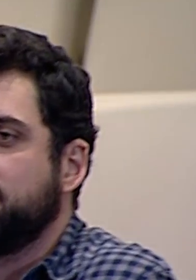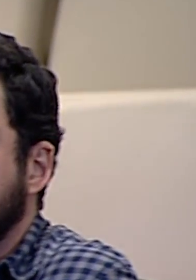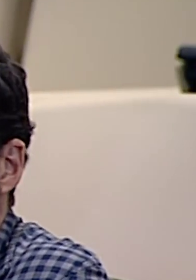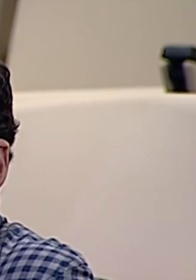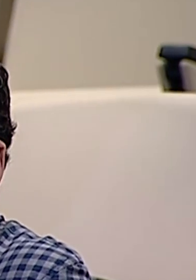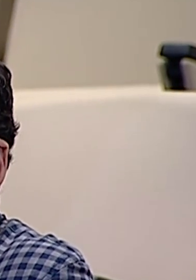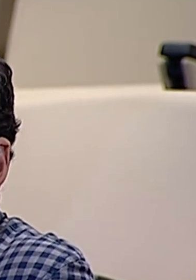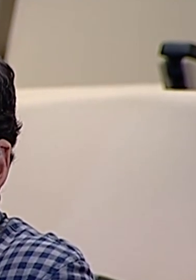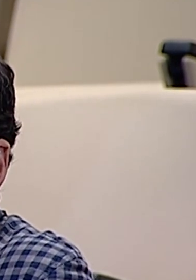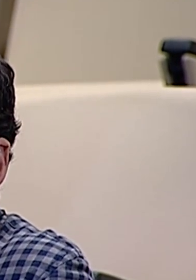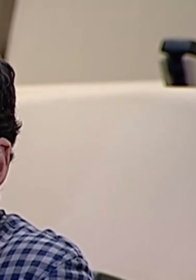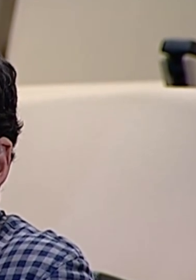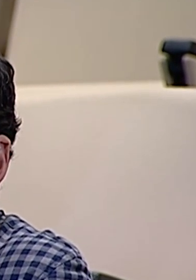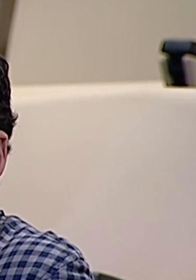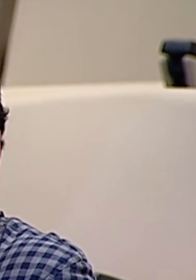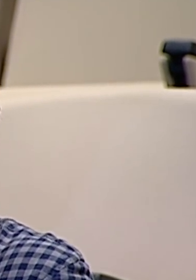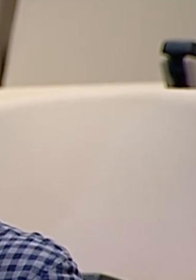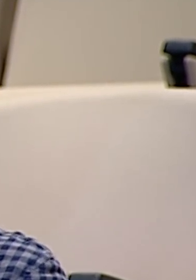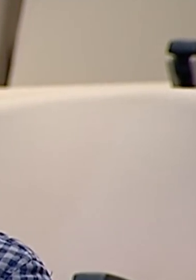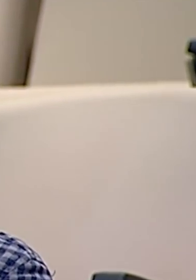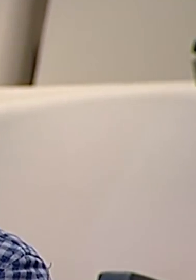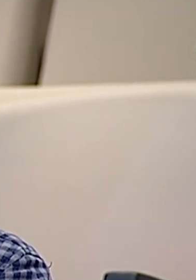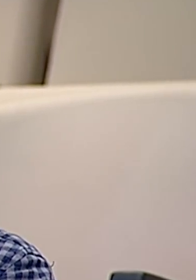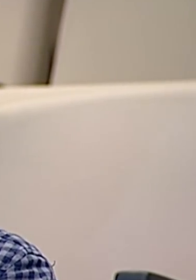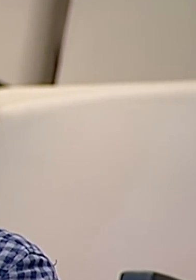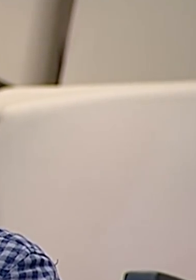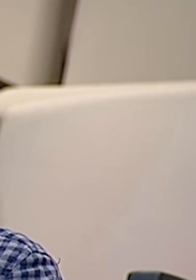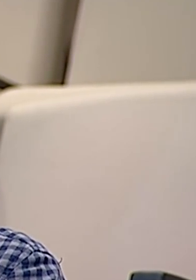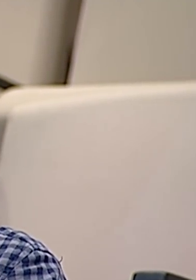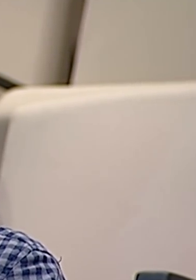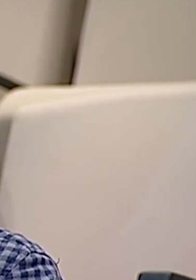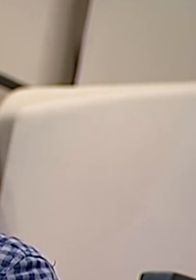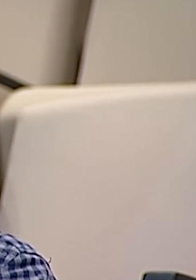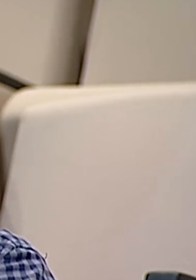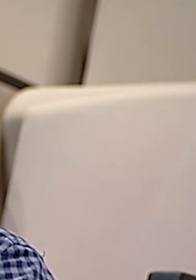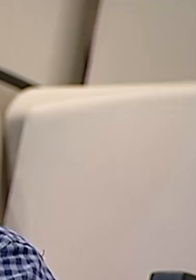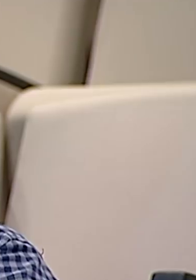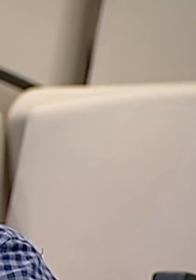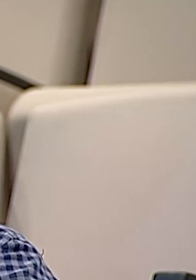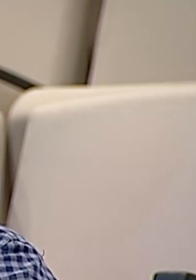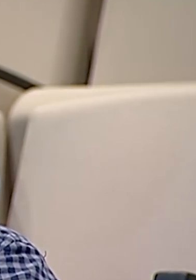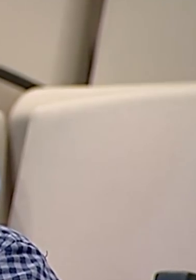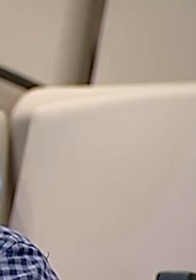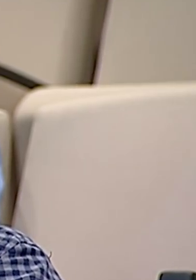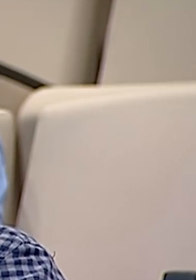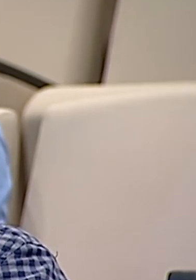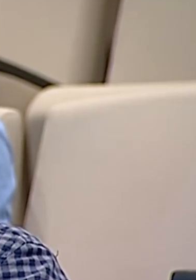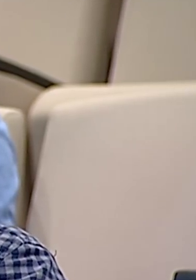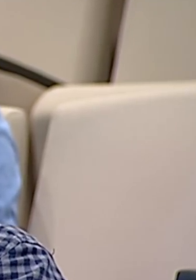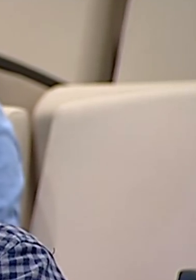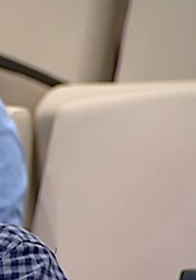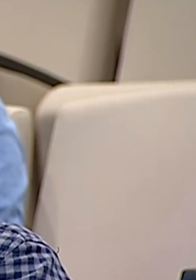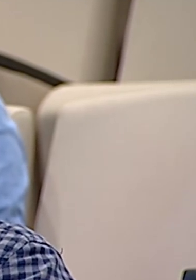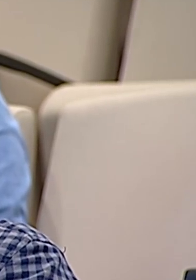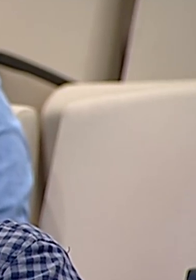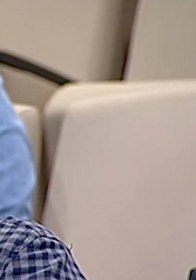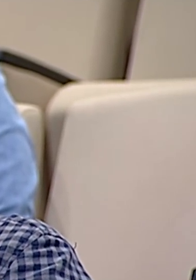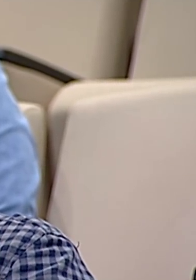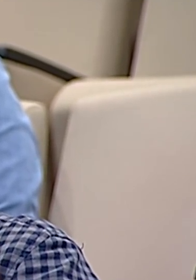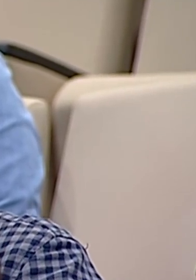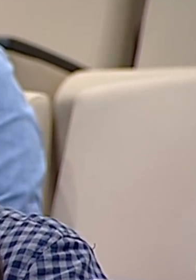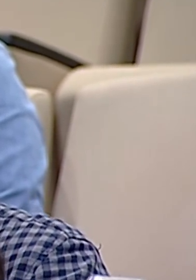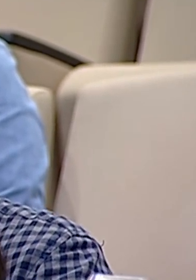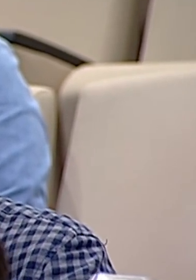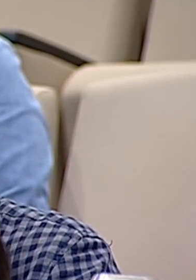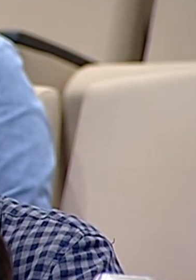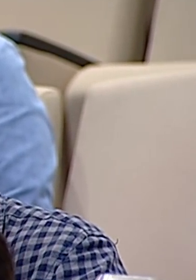expectativas para a segunda prova, de abstenção, principalmente. E, além disso, uma questão sobre conteúdo.